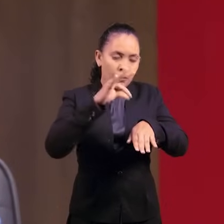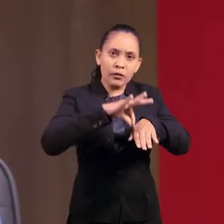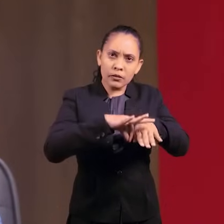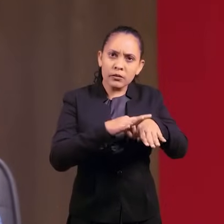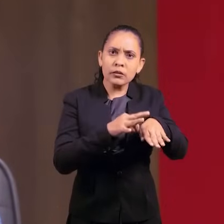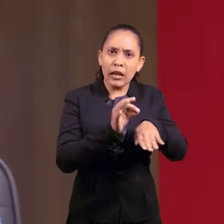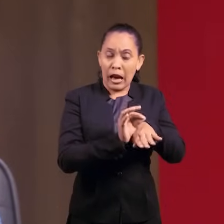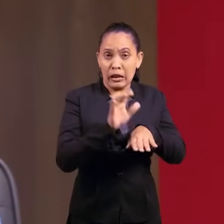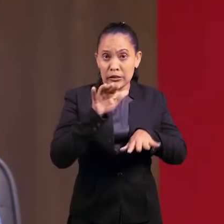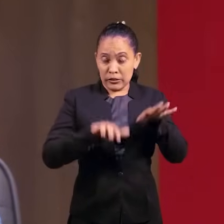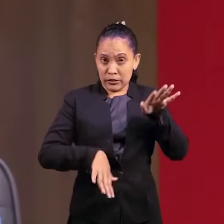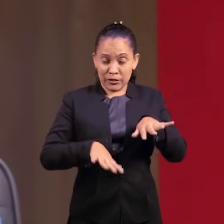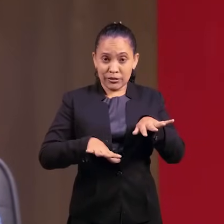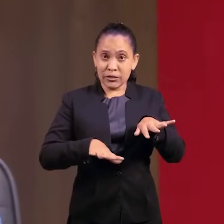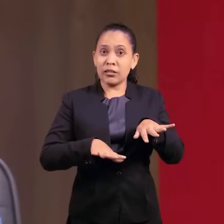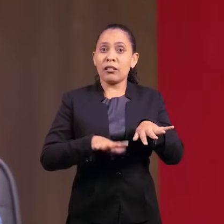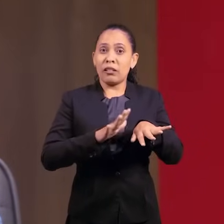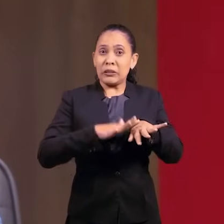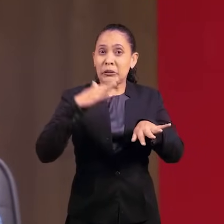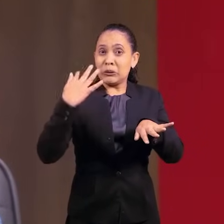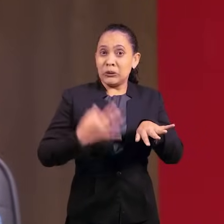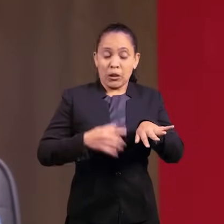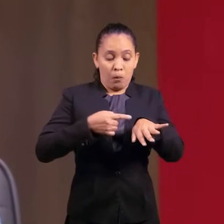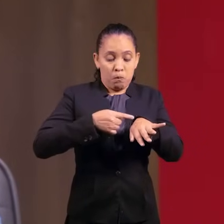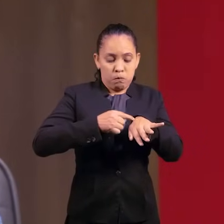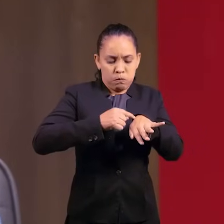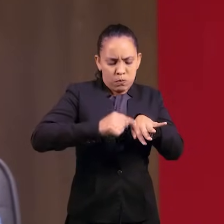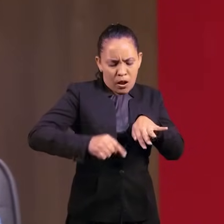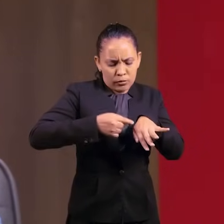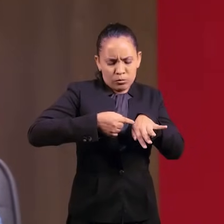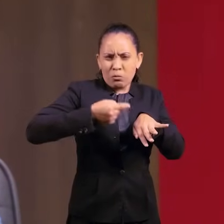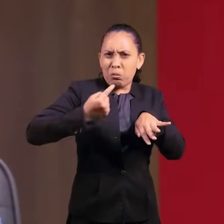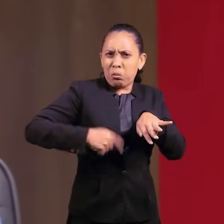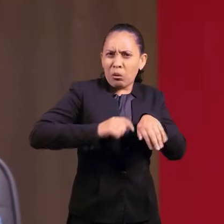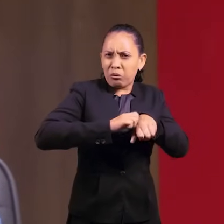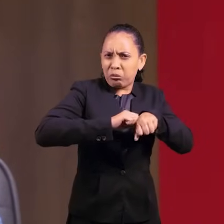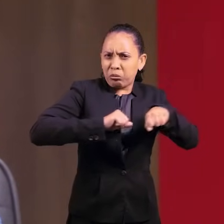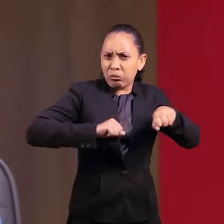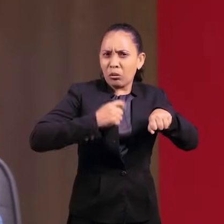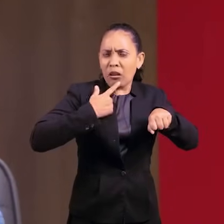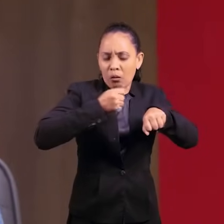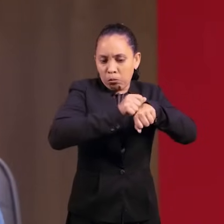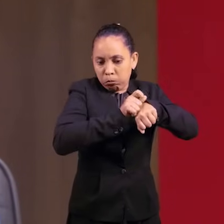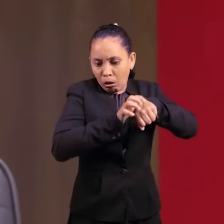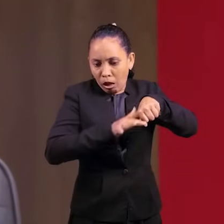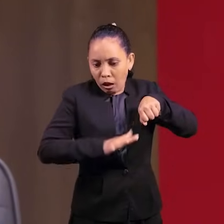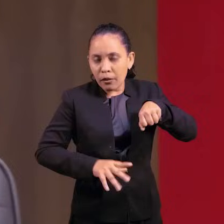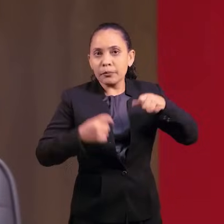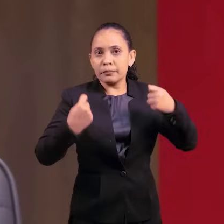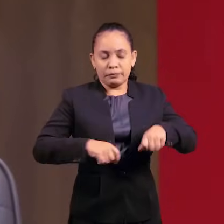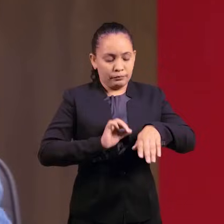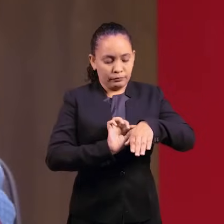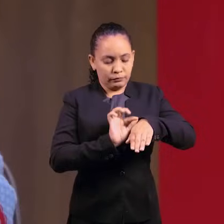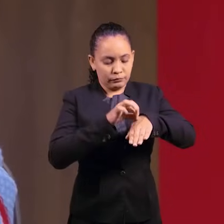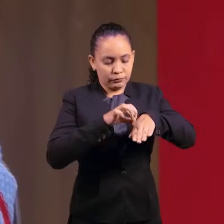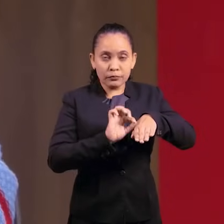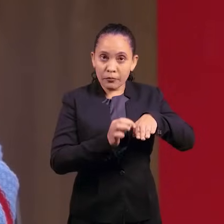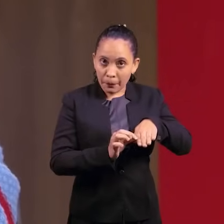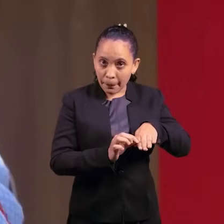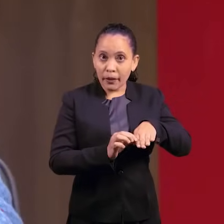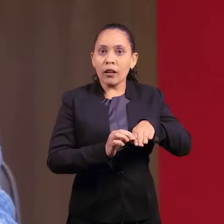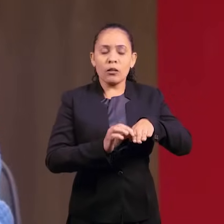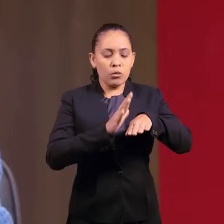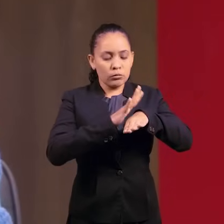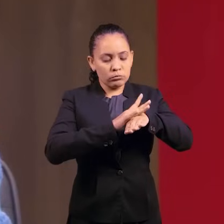são. E isso muitas vezes acontece em relação à cicatriz, quando ela é